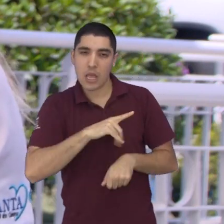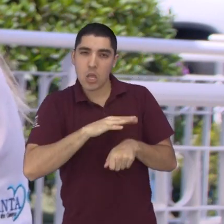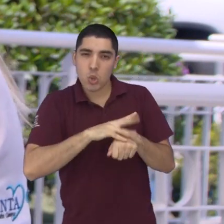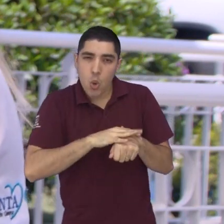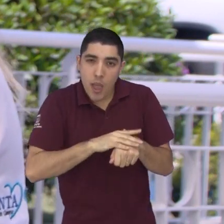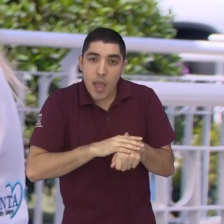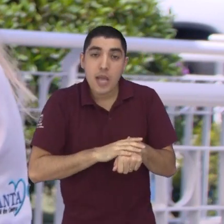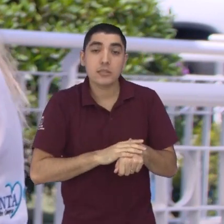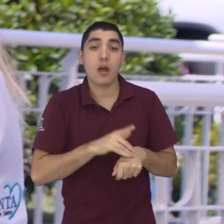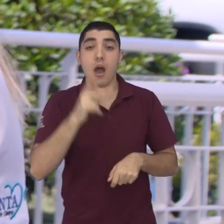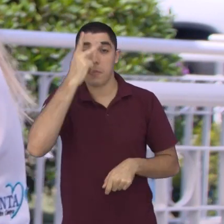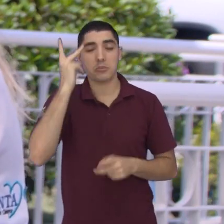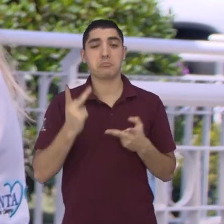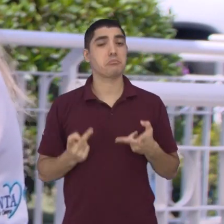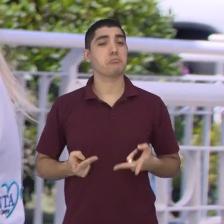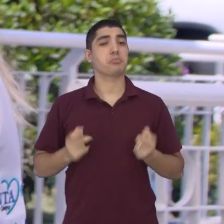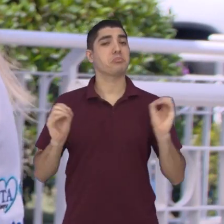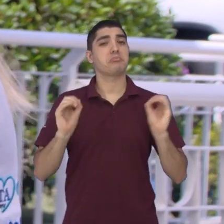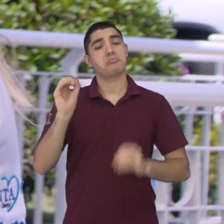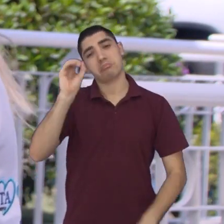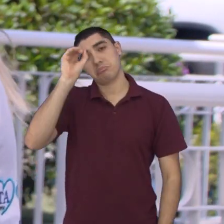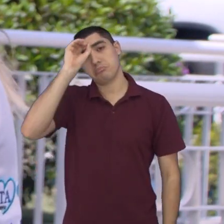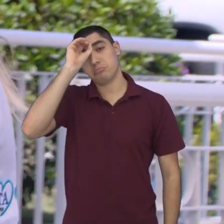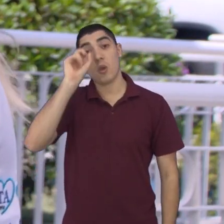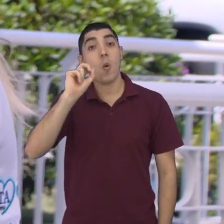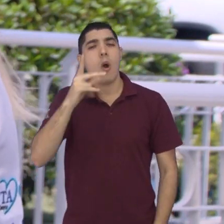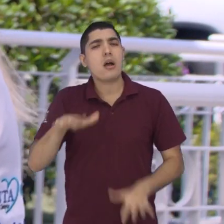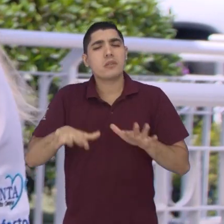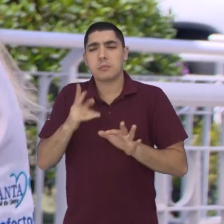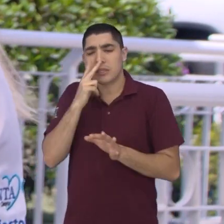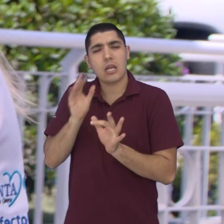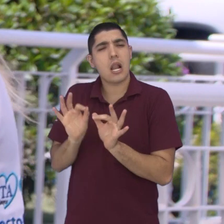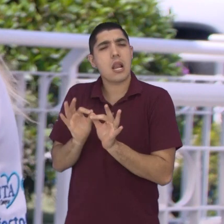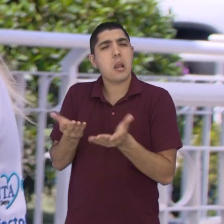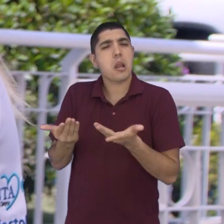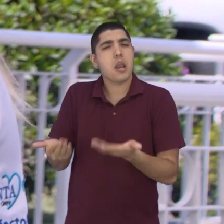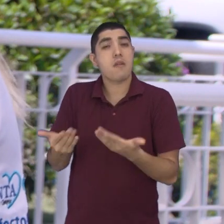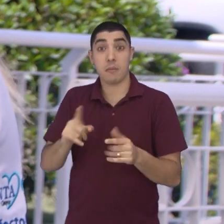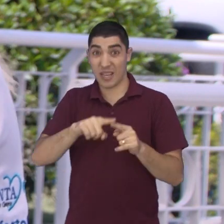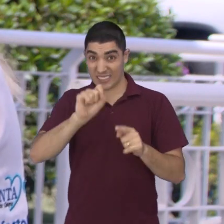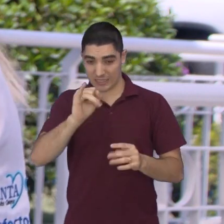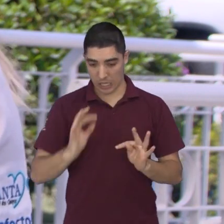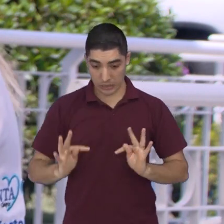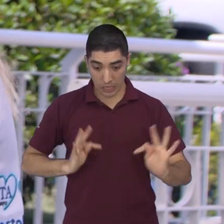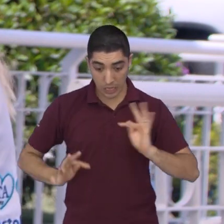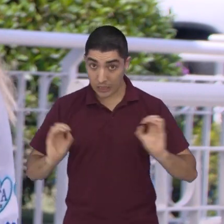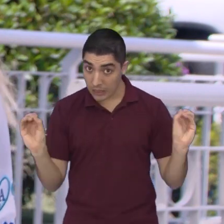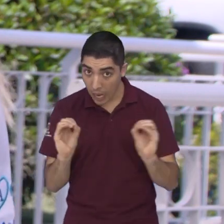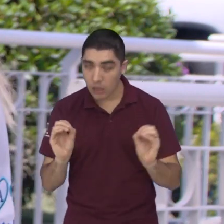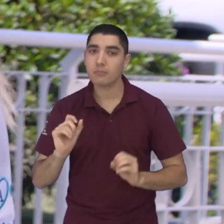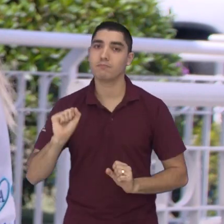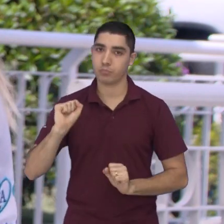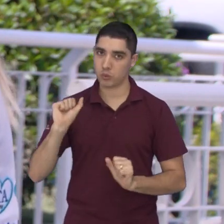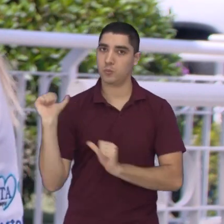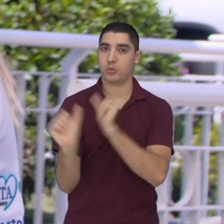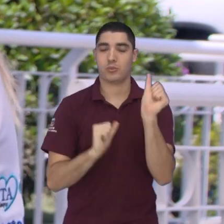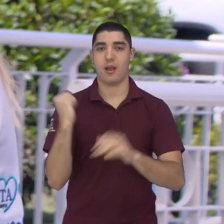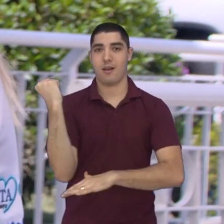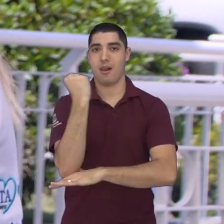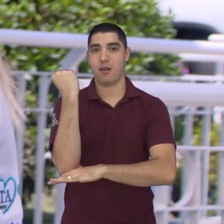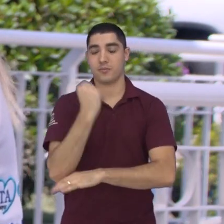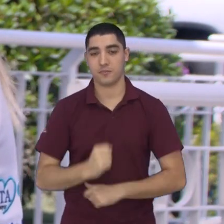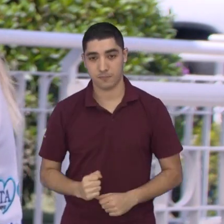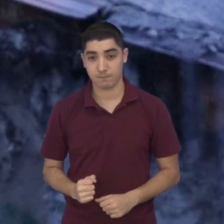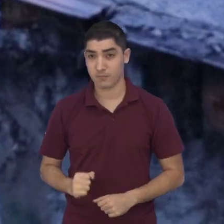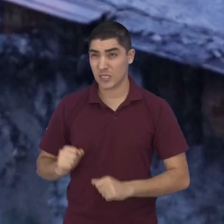assintomática Pode passar desapercebido ou até uma forma bem branda mas se não tratada realmente ela pode evoluir para uma